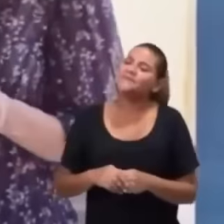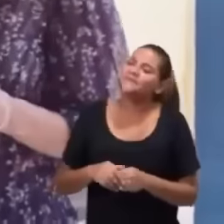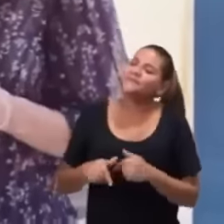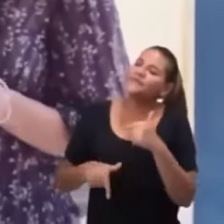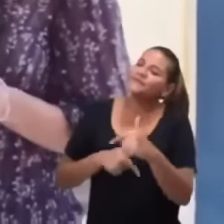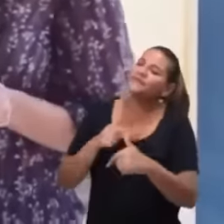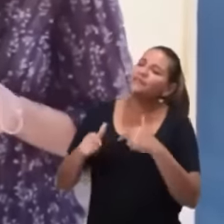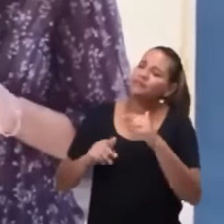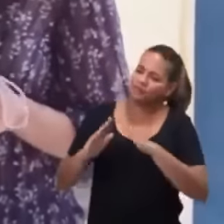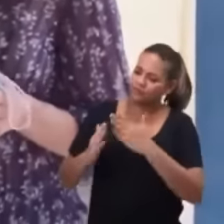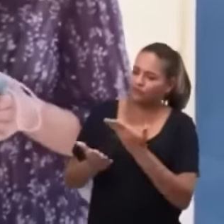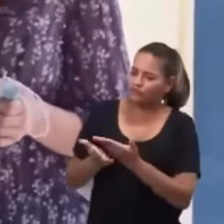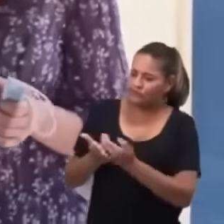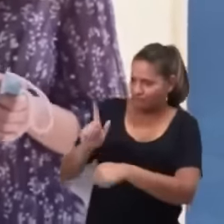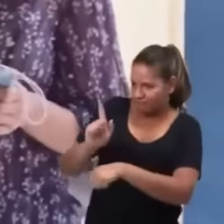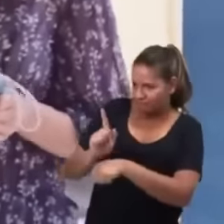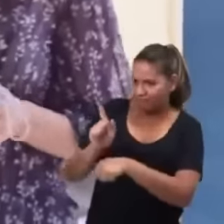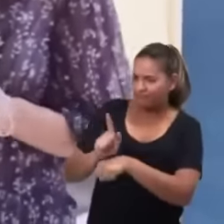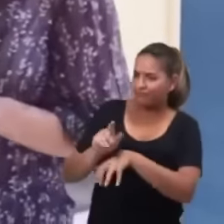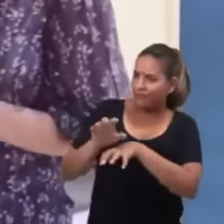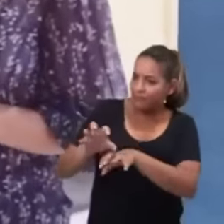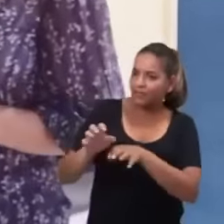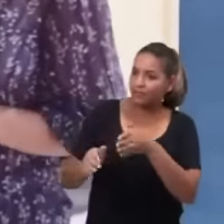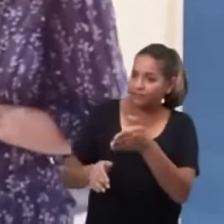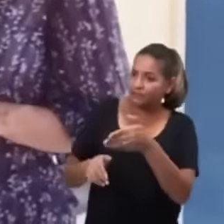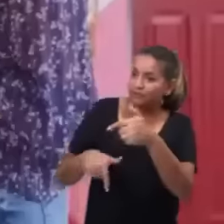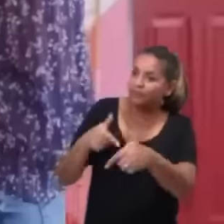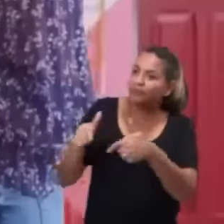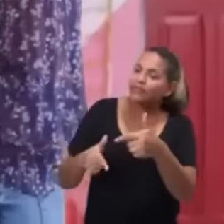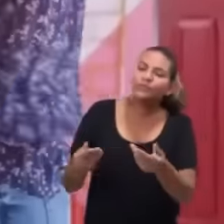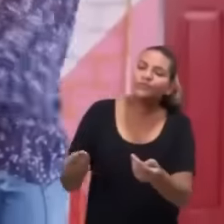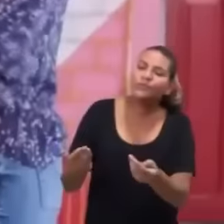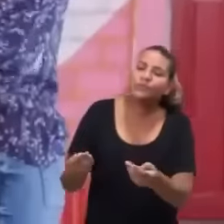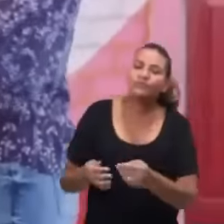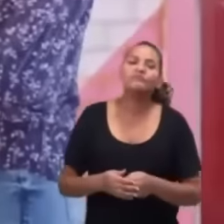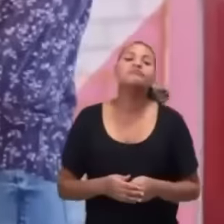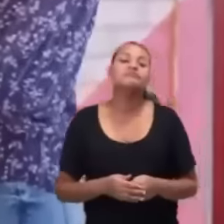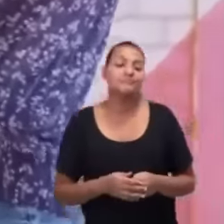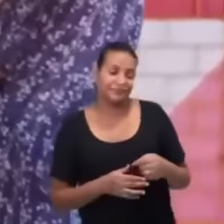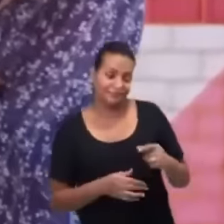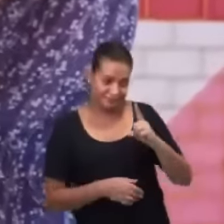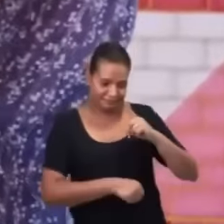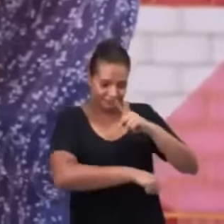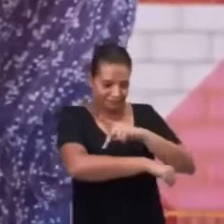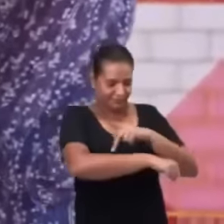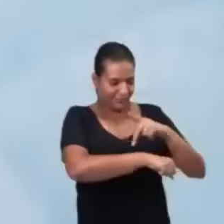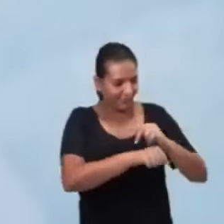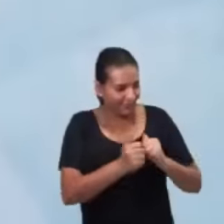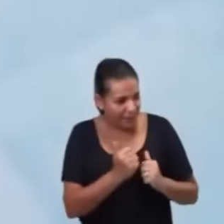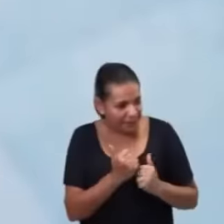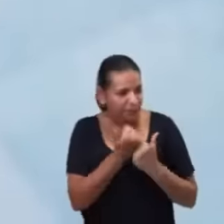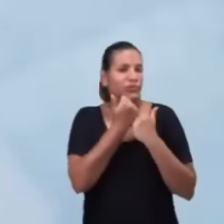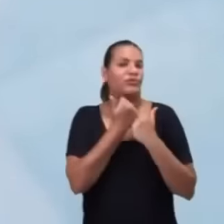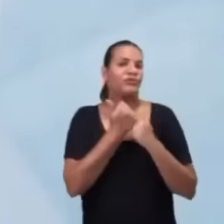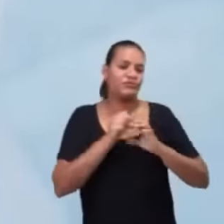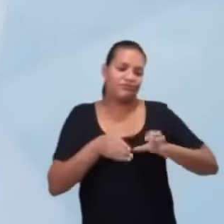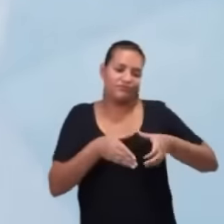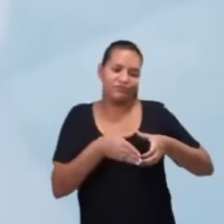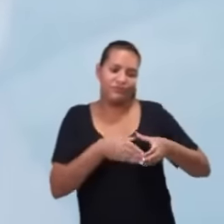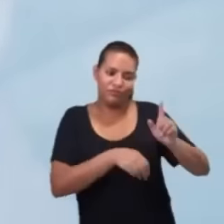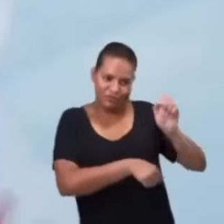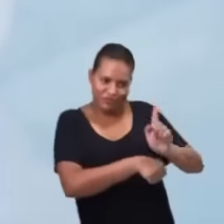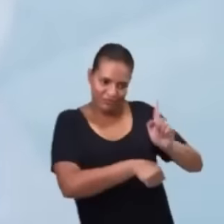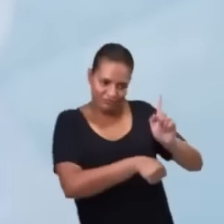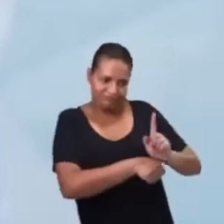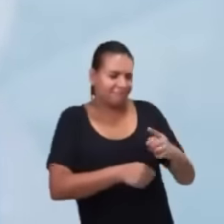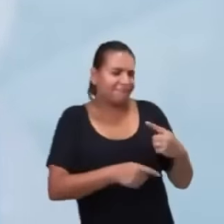gestão escolar impacta você, o teu trabalho em sala de aula? Quando você tem um apoio pedagógico, o apoio do núcleo gestor,